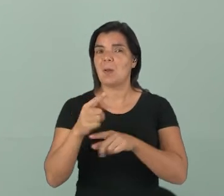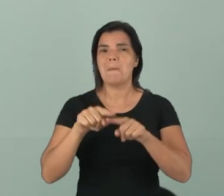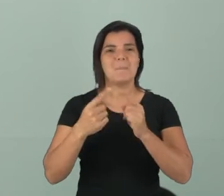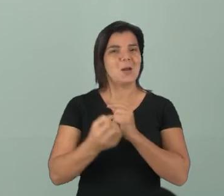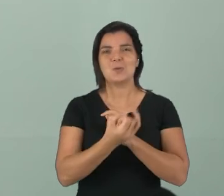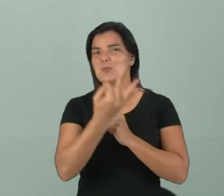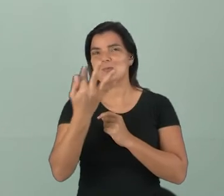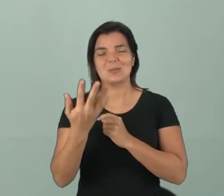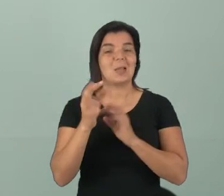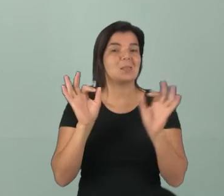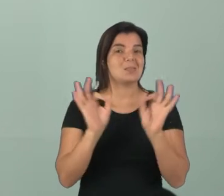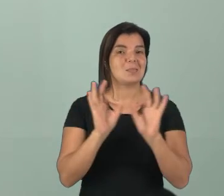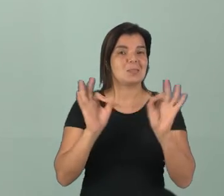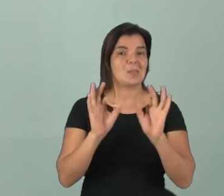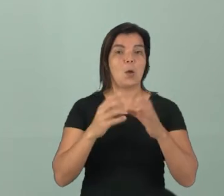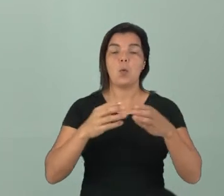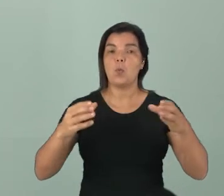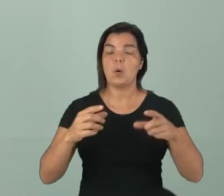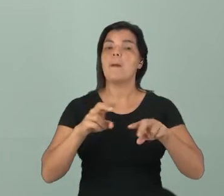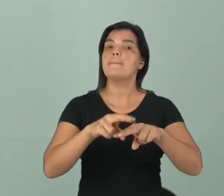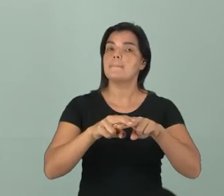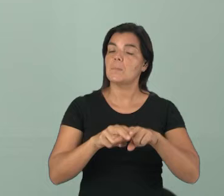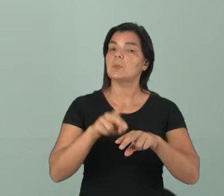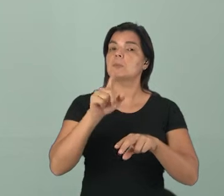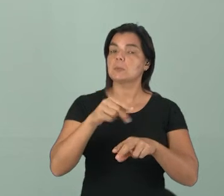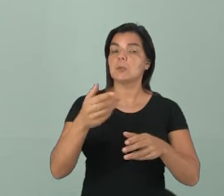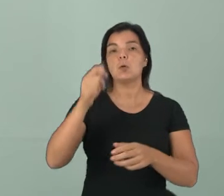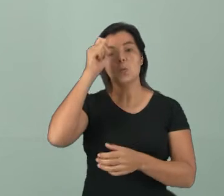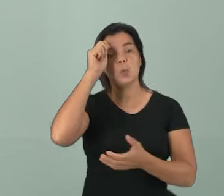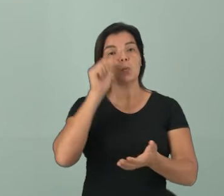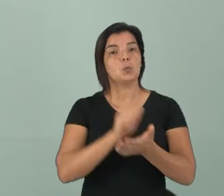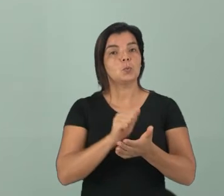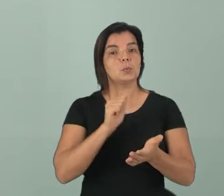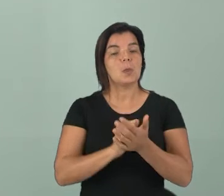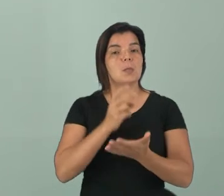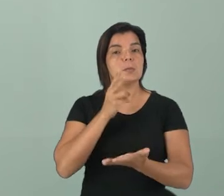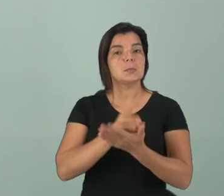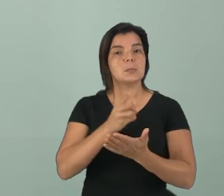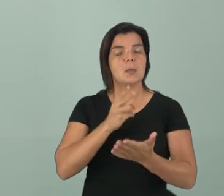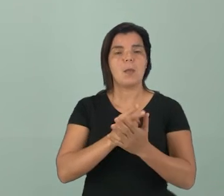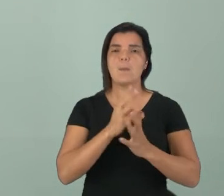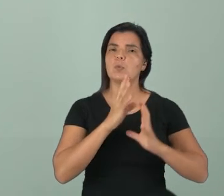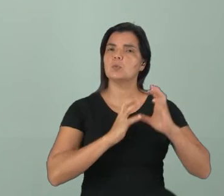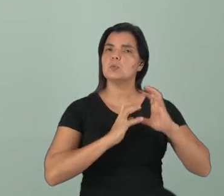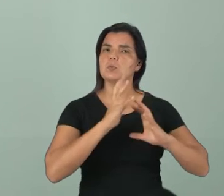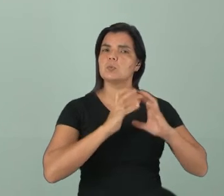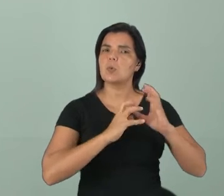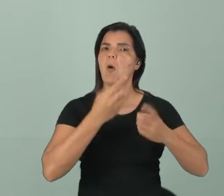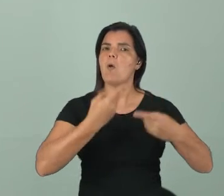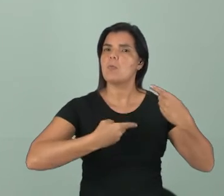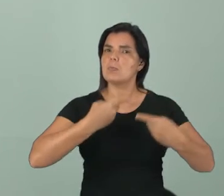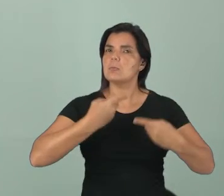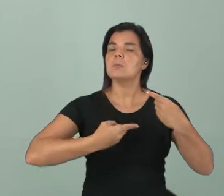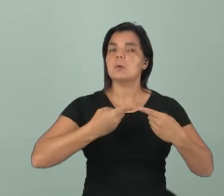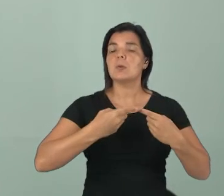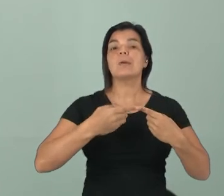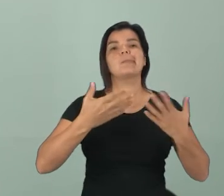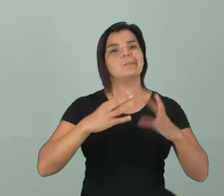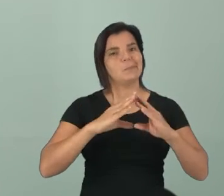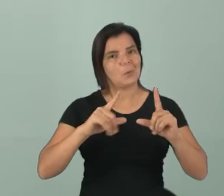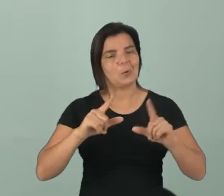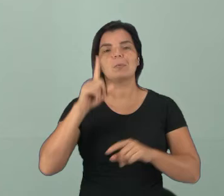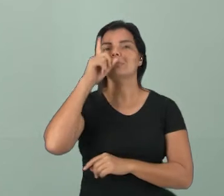uma unidade, não é uma grandeza. E aí por esse motivo os autores estão constantemente brigando aí. É claro que é muito